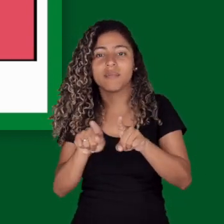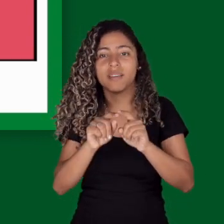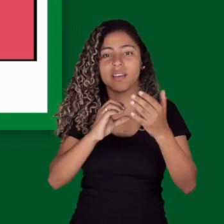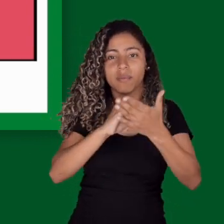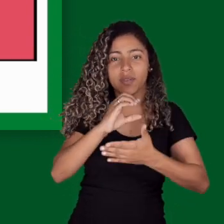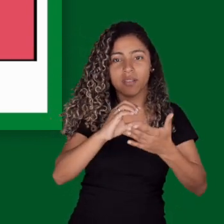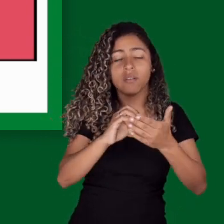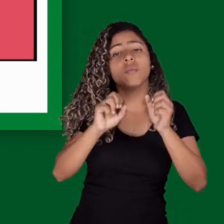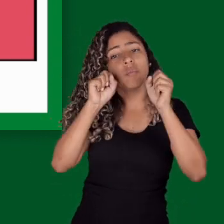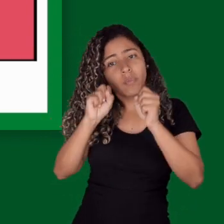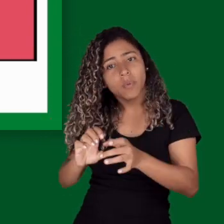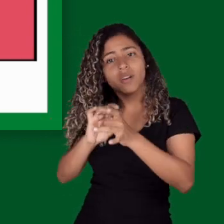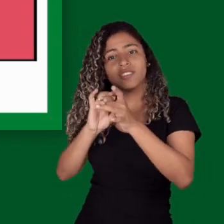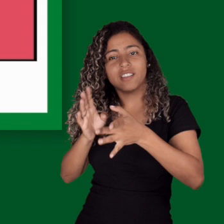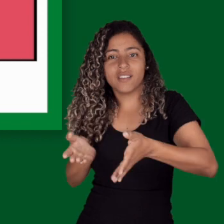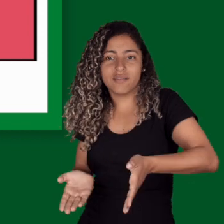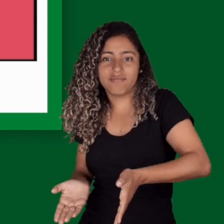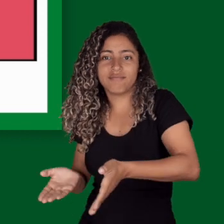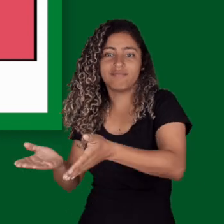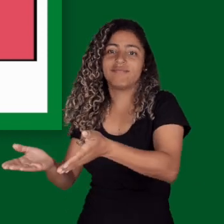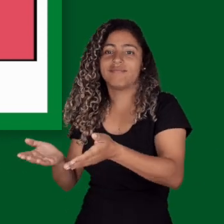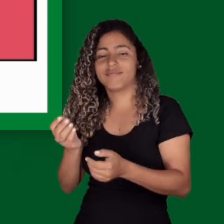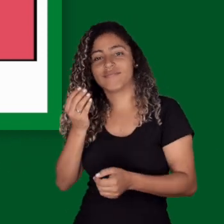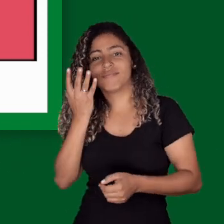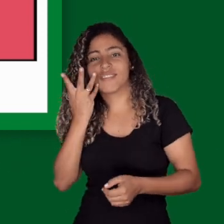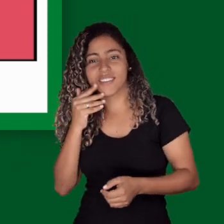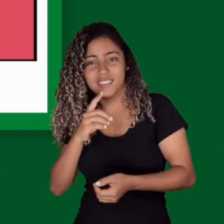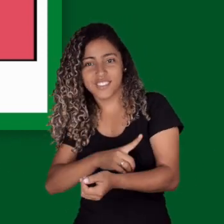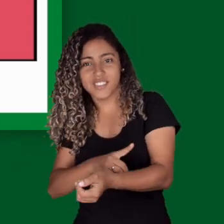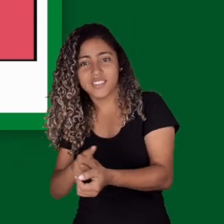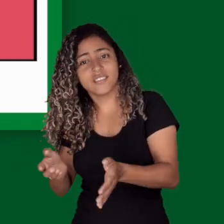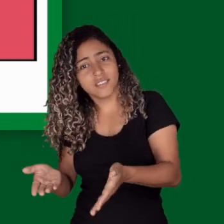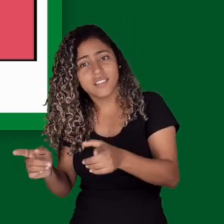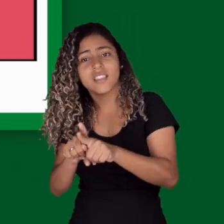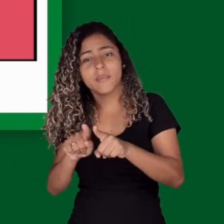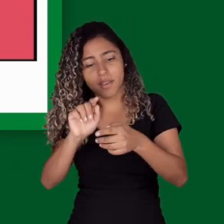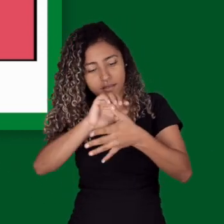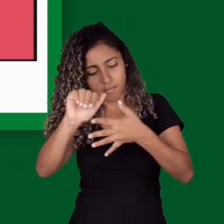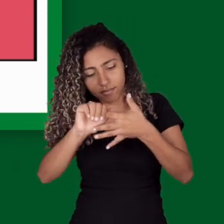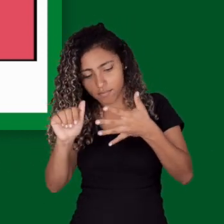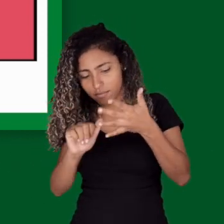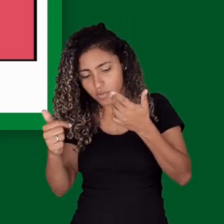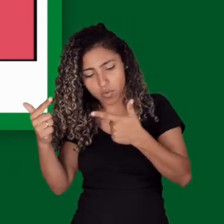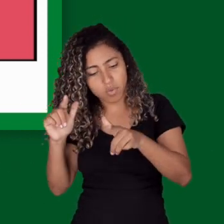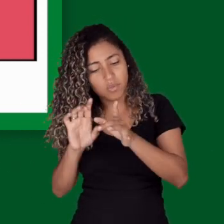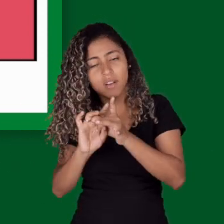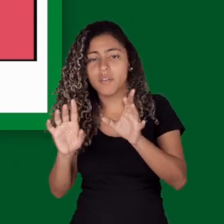refeição das crianças com diabetes, assim como qualquer outro alimento que tenha amido.